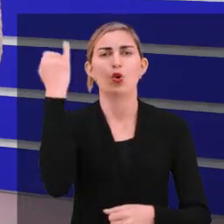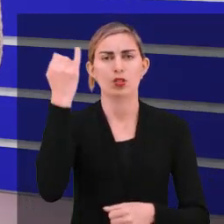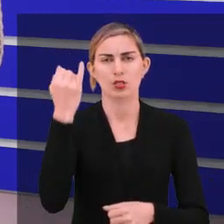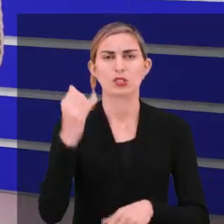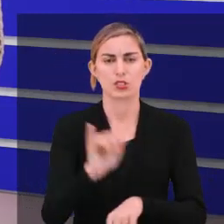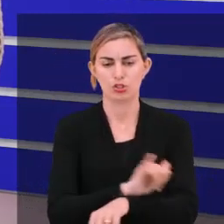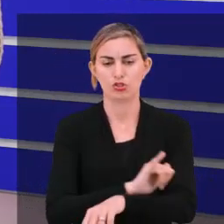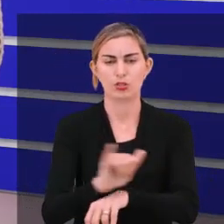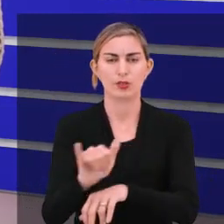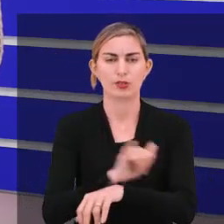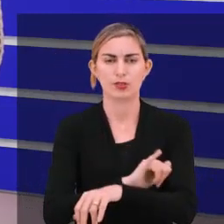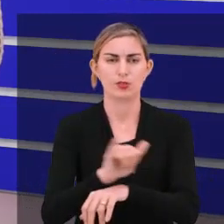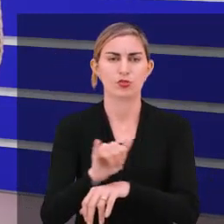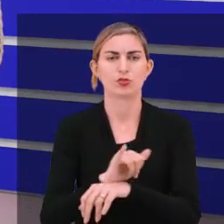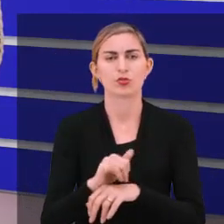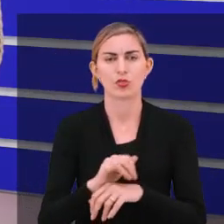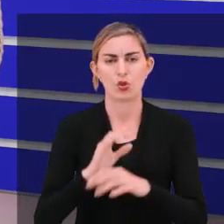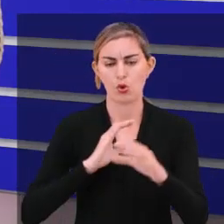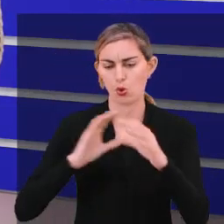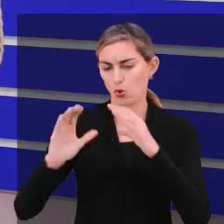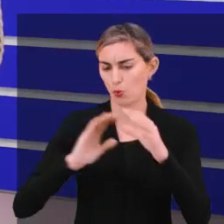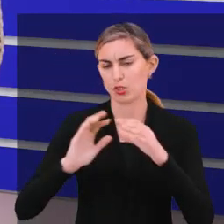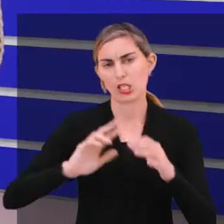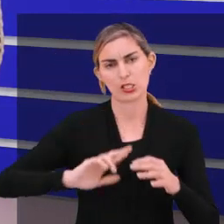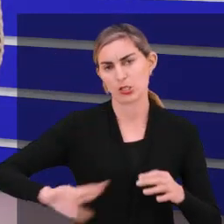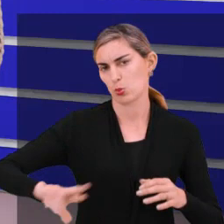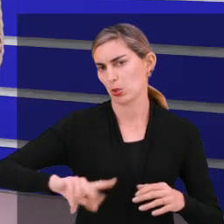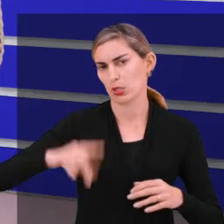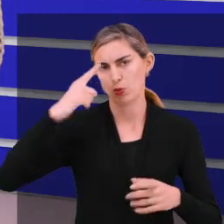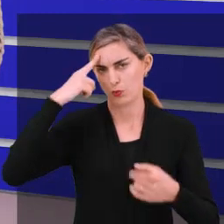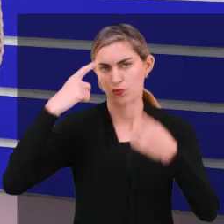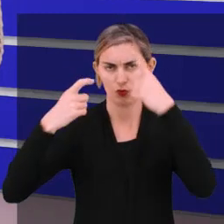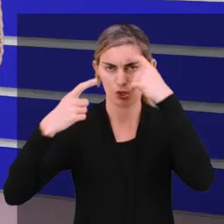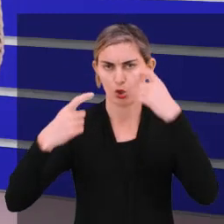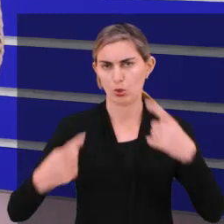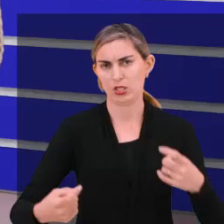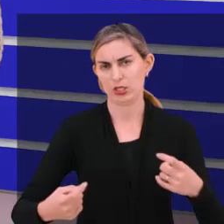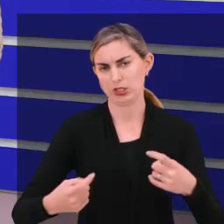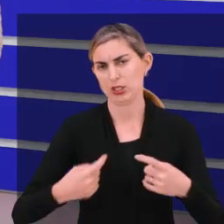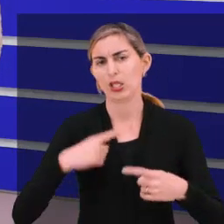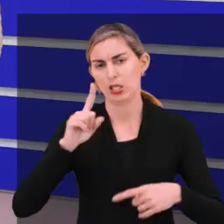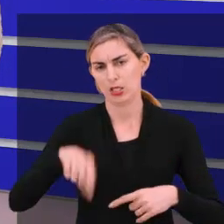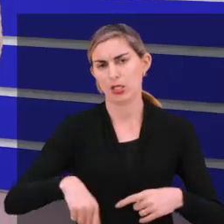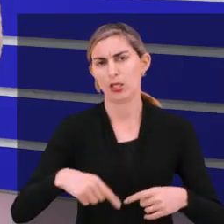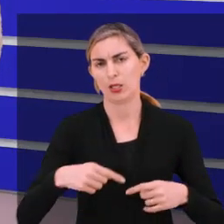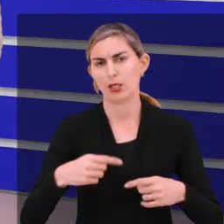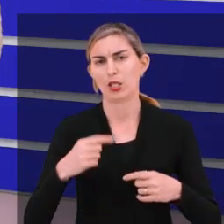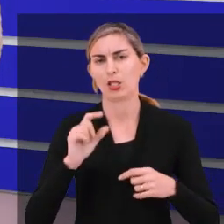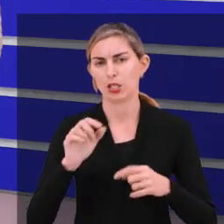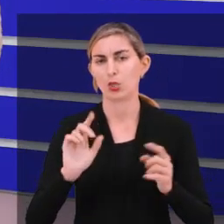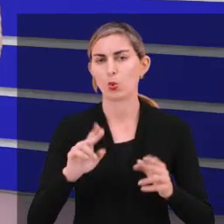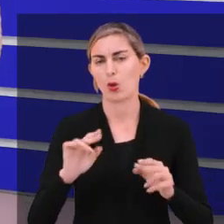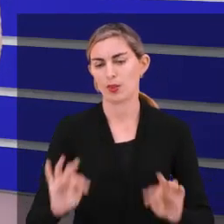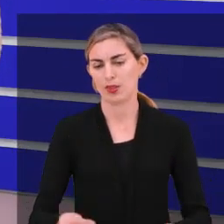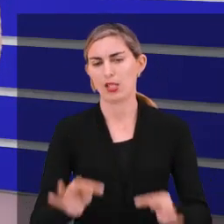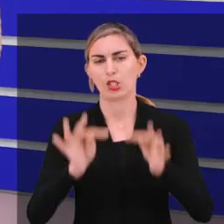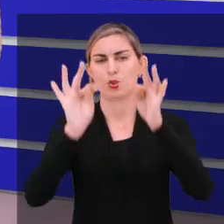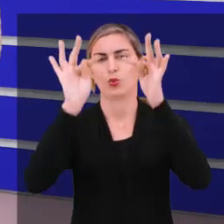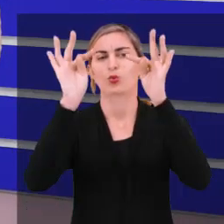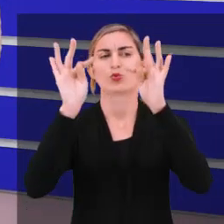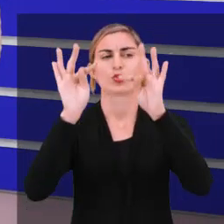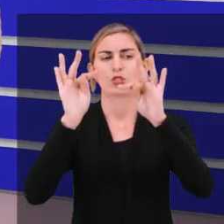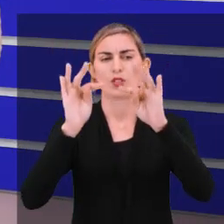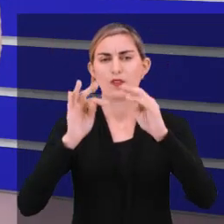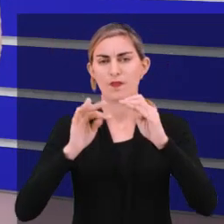dessa estratégia. A comunicação não violenta é uma ferramenta, né, eu chamo de tecnologia, que